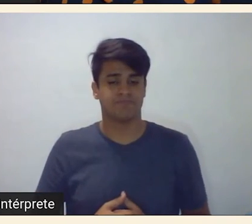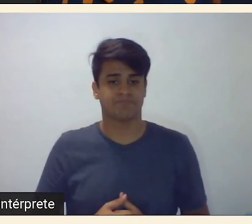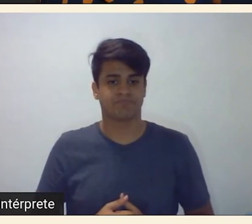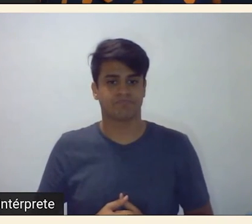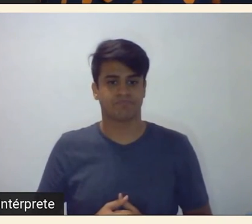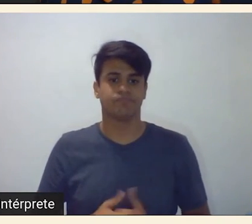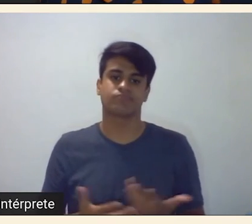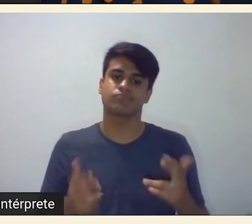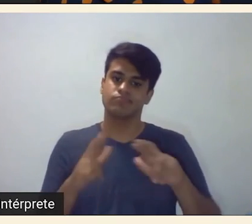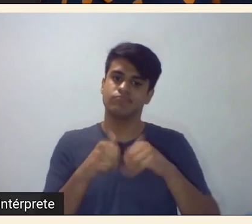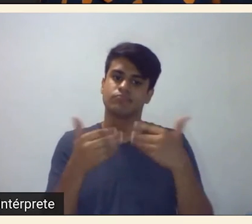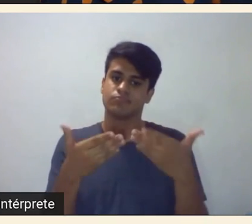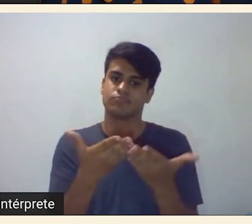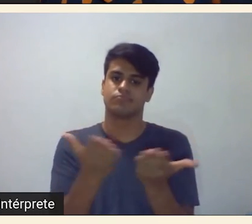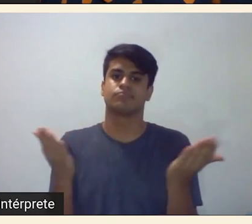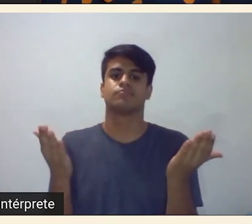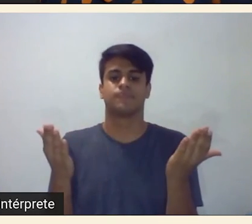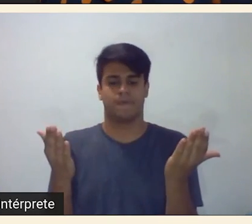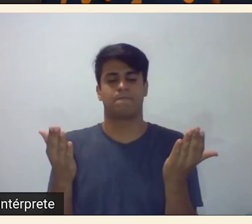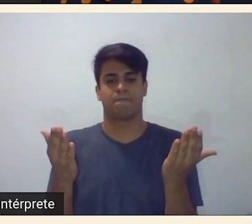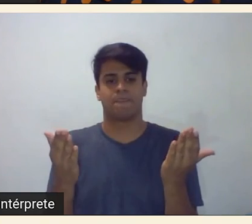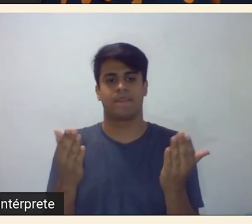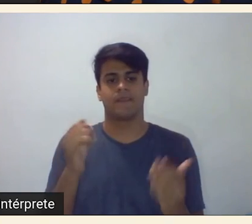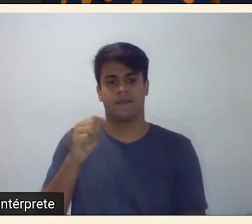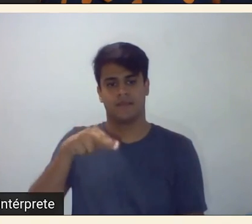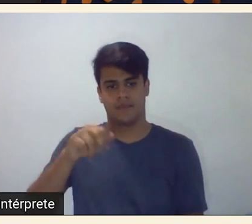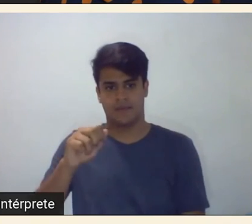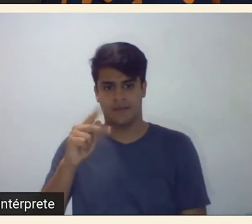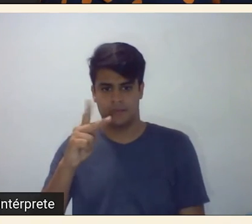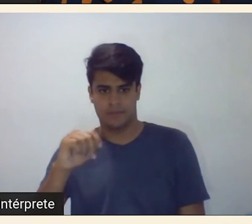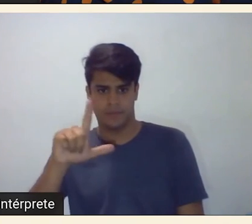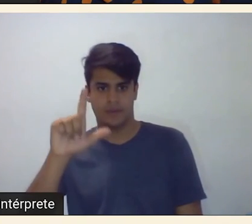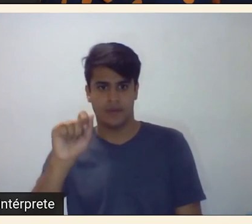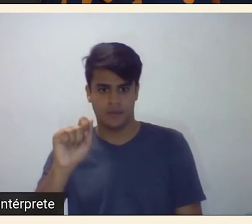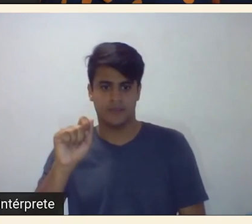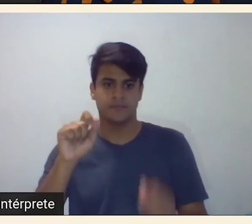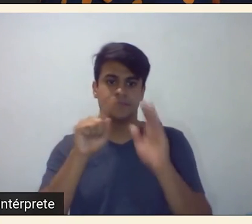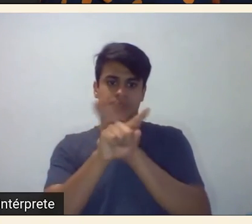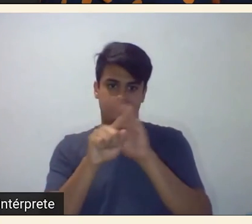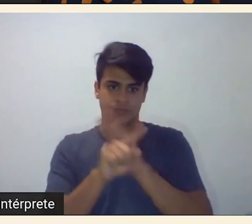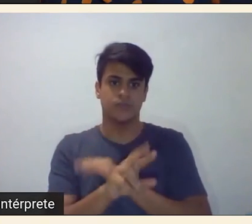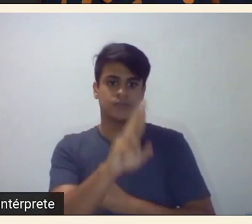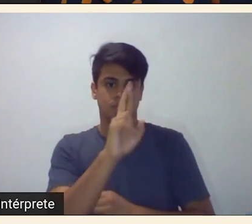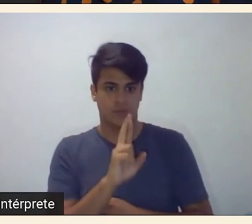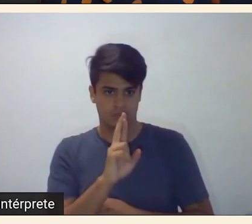abro a palavra então para a professora Ana Paula Semioni responder a essas perguntas e depois